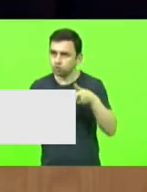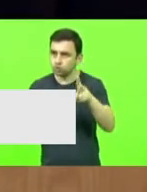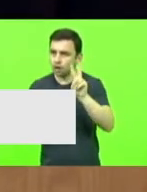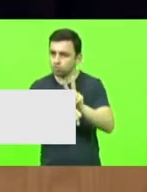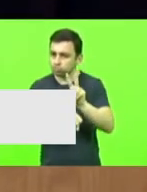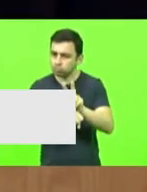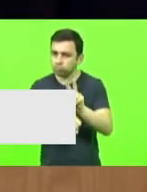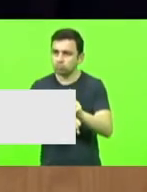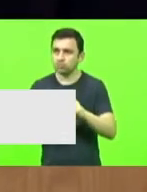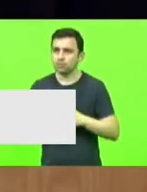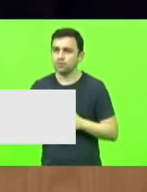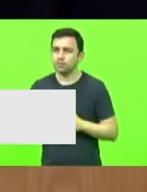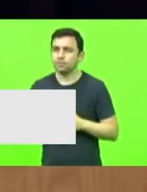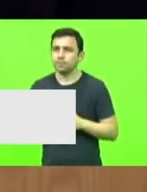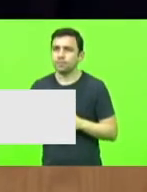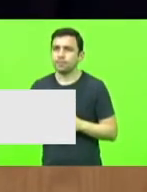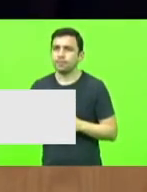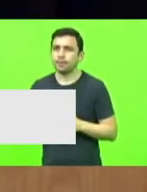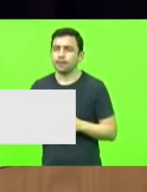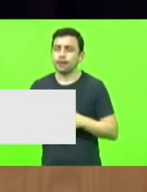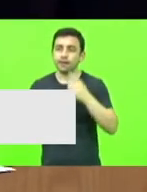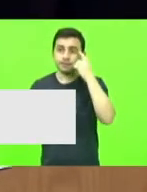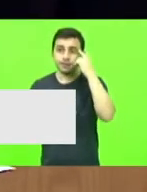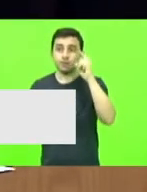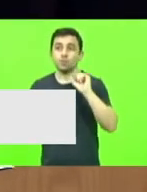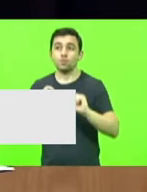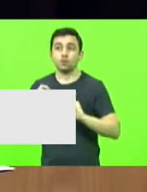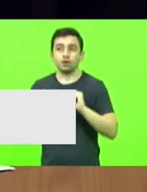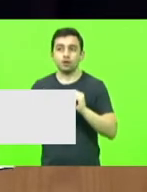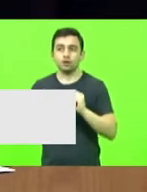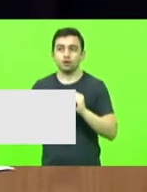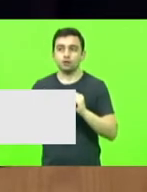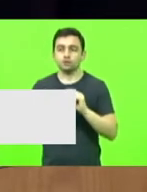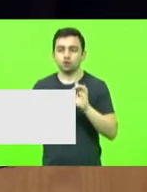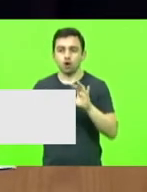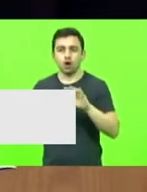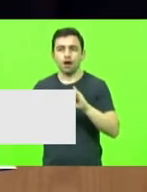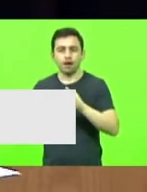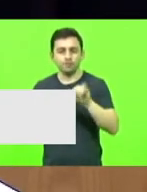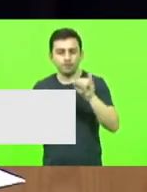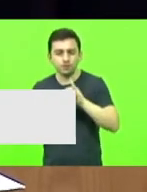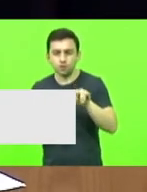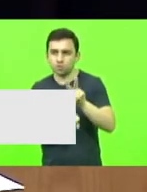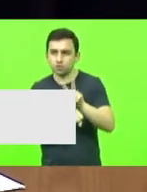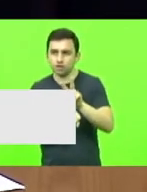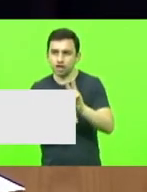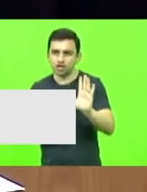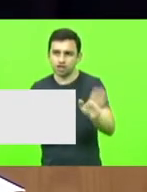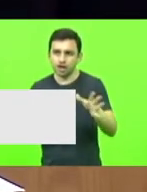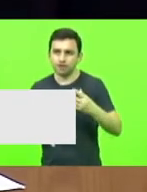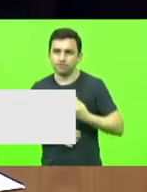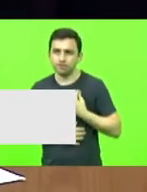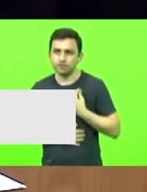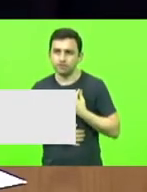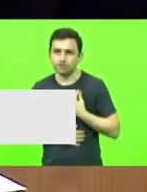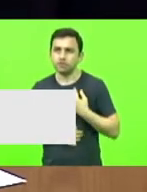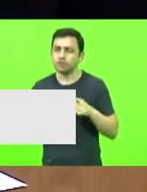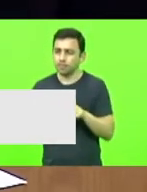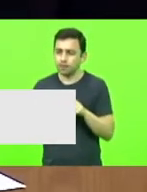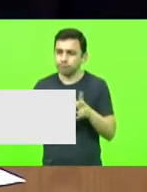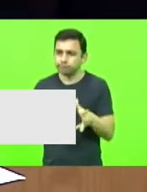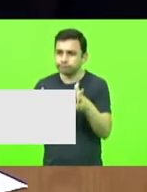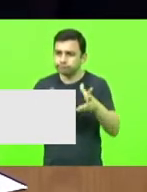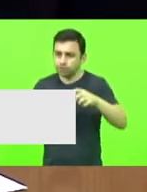é que não fique apenas na preservação das áreas já existentes. Podemos avançar no incentivo ao